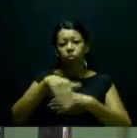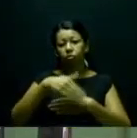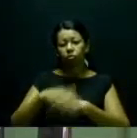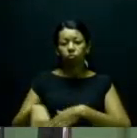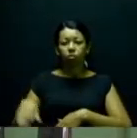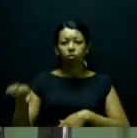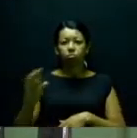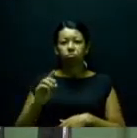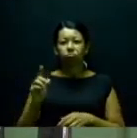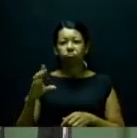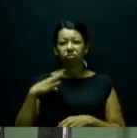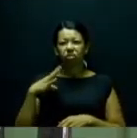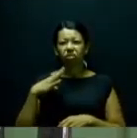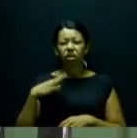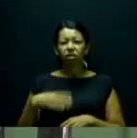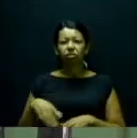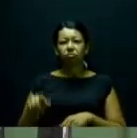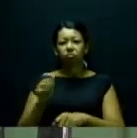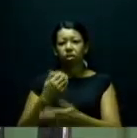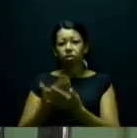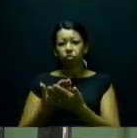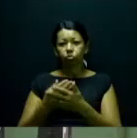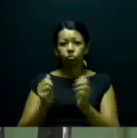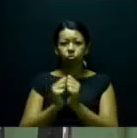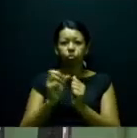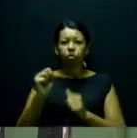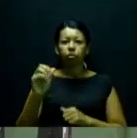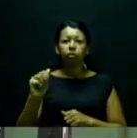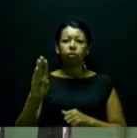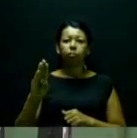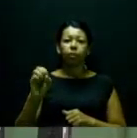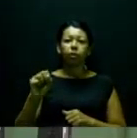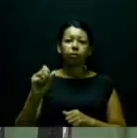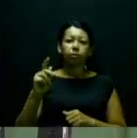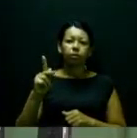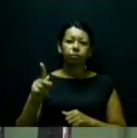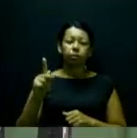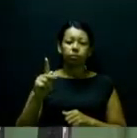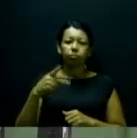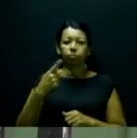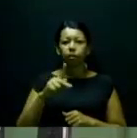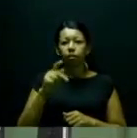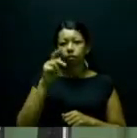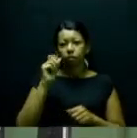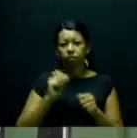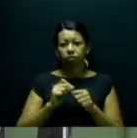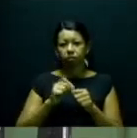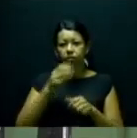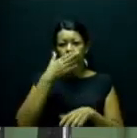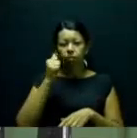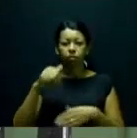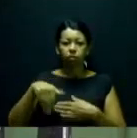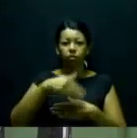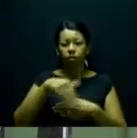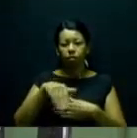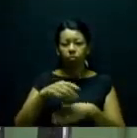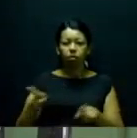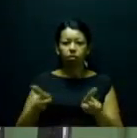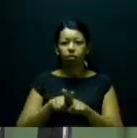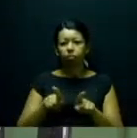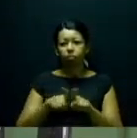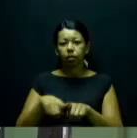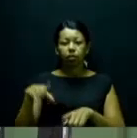Encaminha-se. Gestões junto à Sabesp para que proceda a manutenção na tampa de acesso da rede de esgoto na Avenida 9 de Abril, no